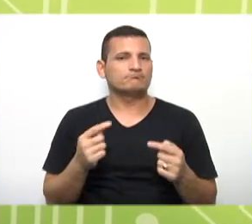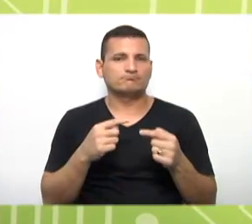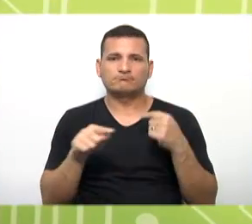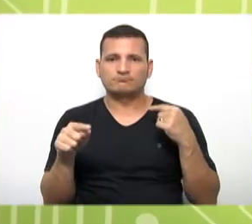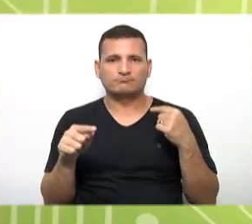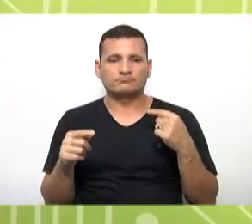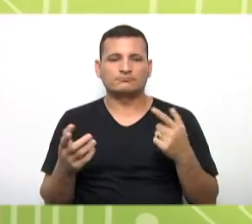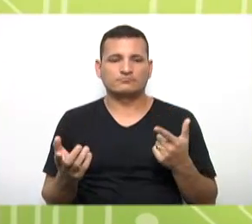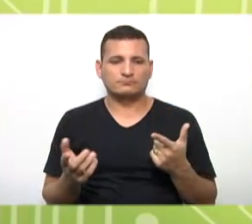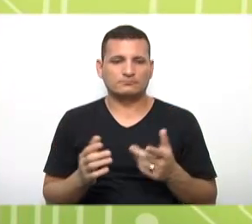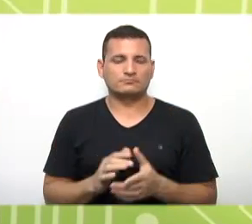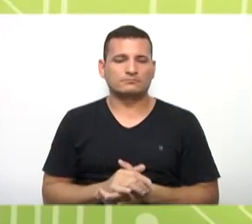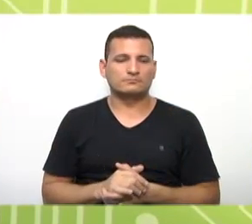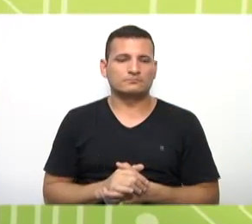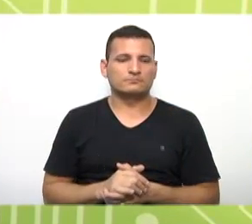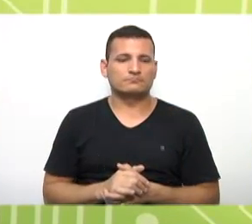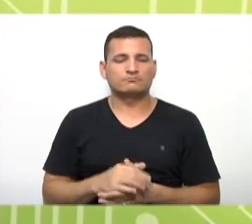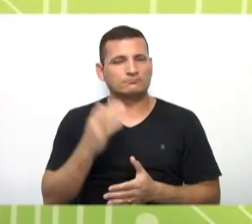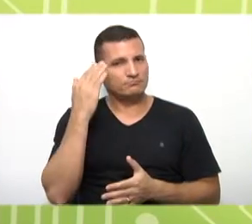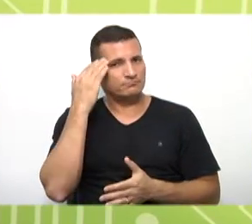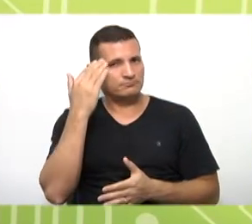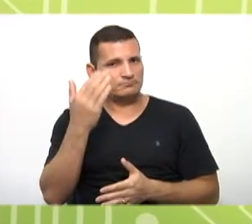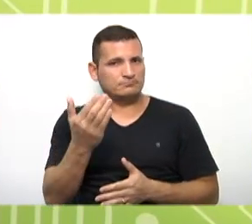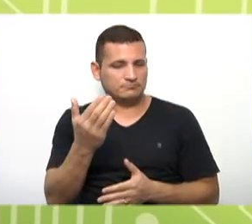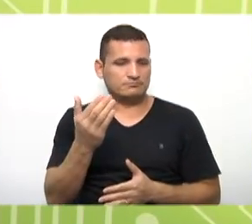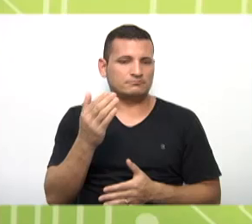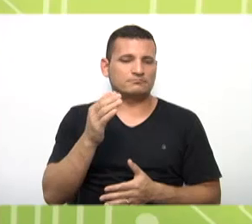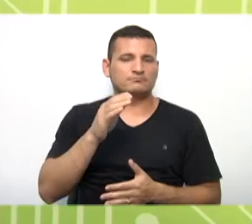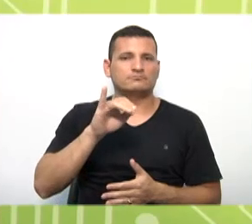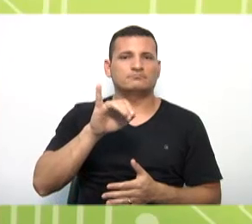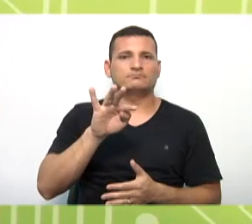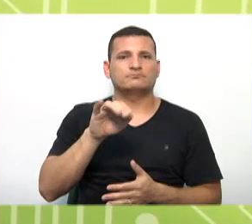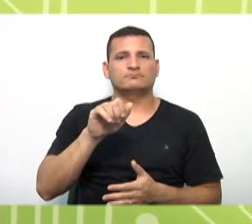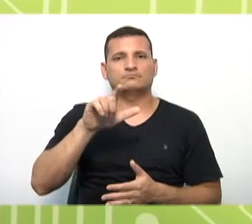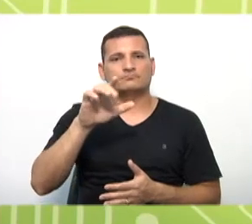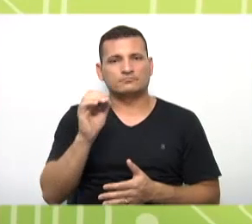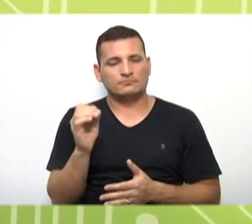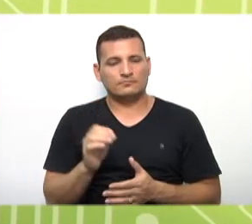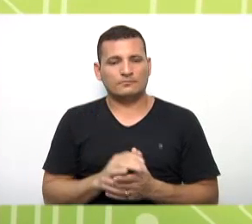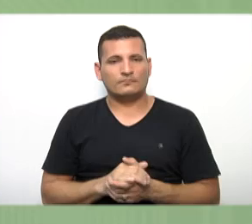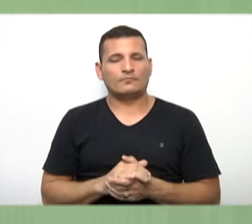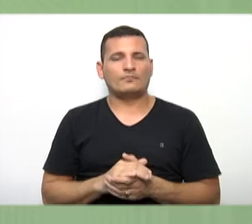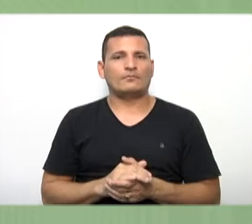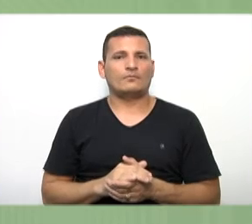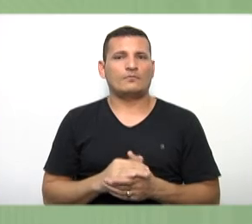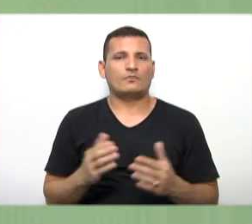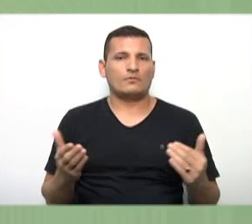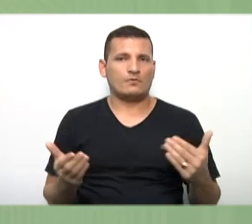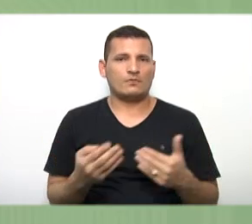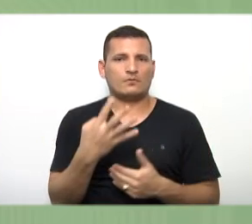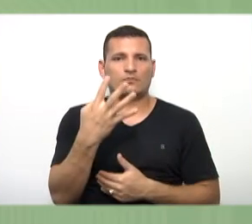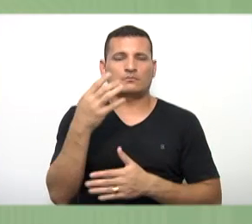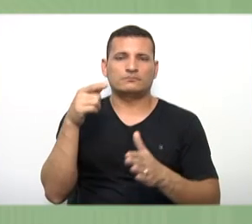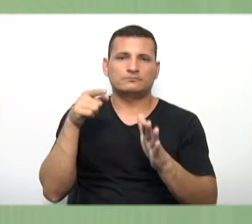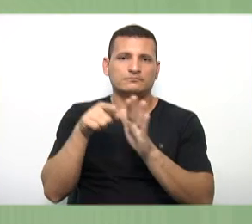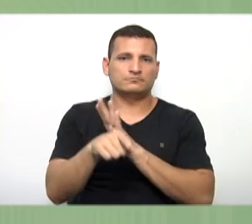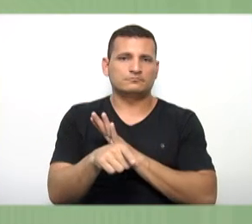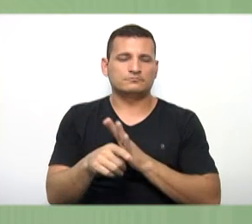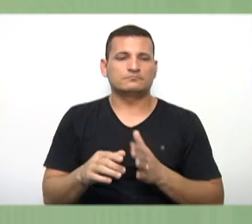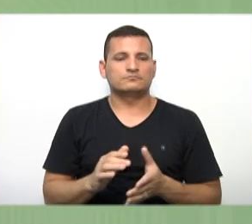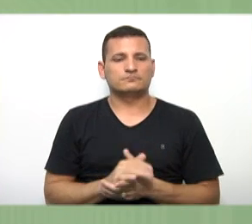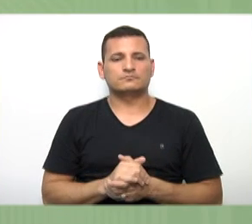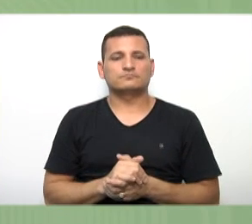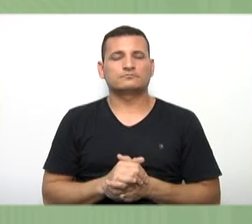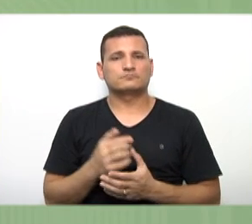mesmo uma com a outra. Obrigado aí pela participação e vamos lá para a nossa questão 4. Pedi para que vocês comentassem